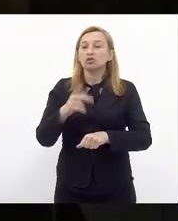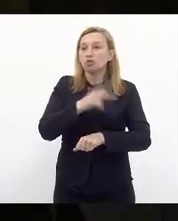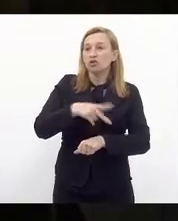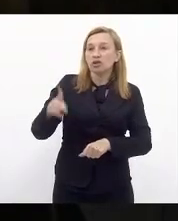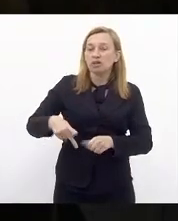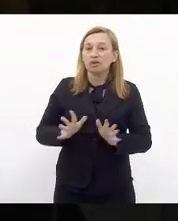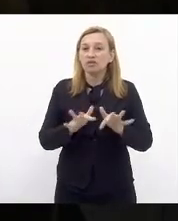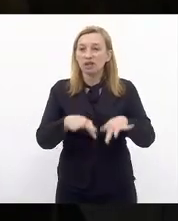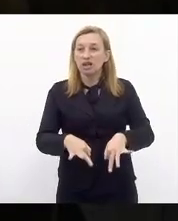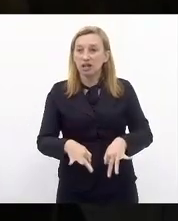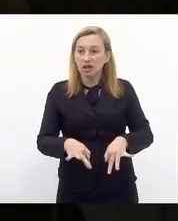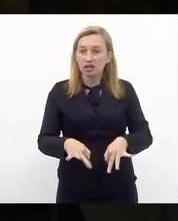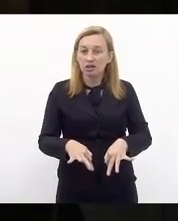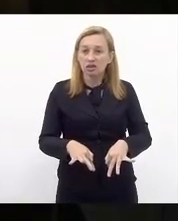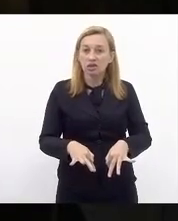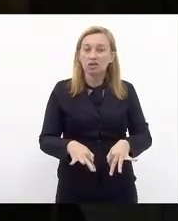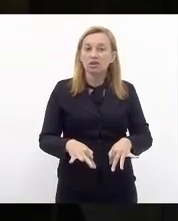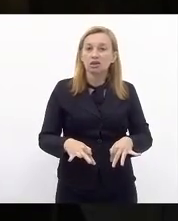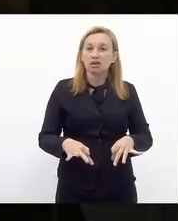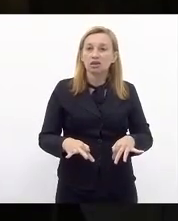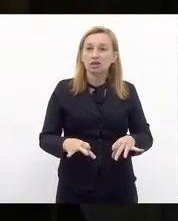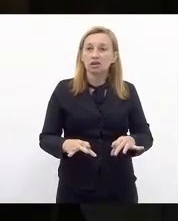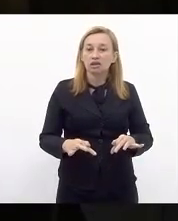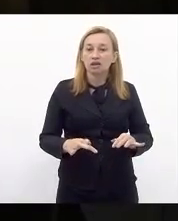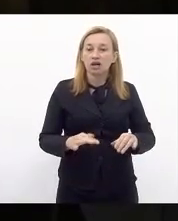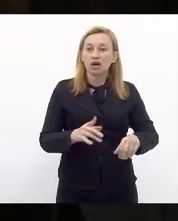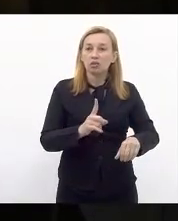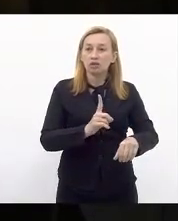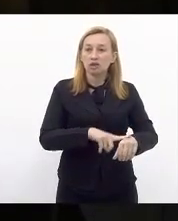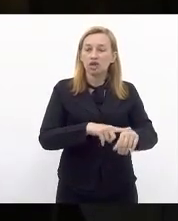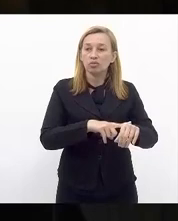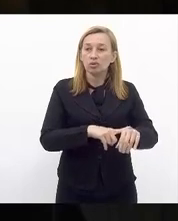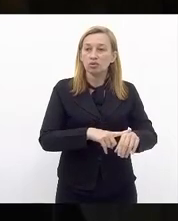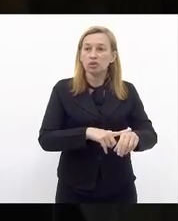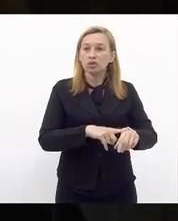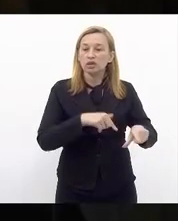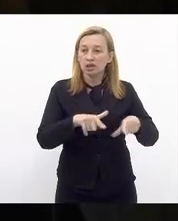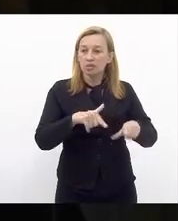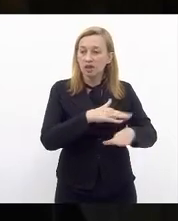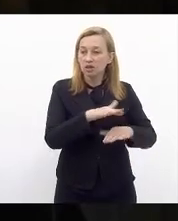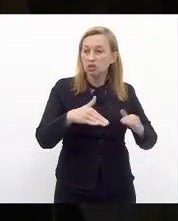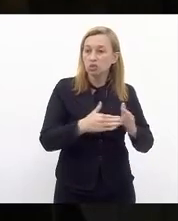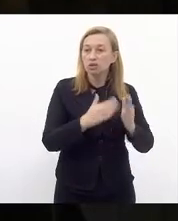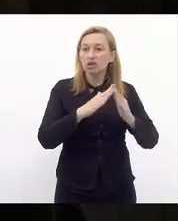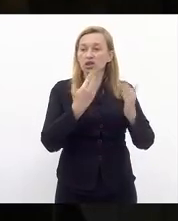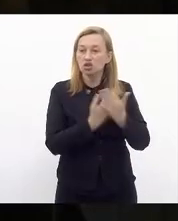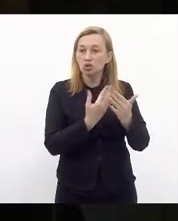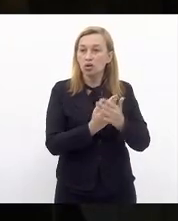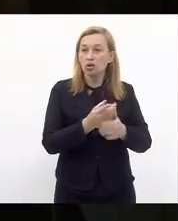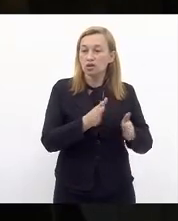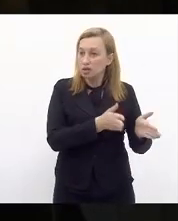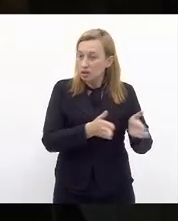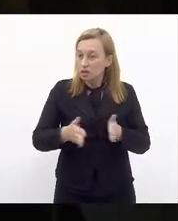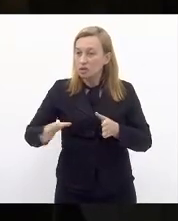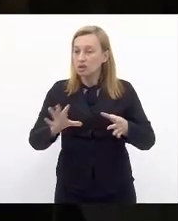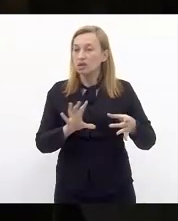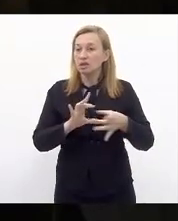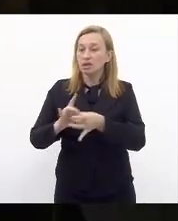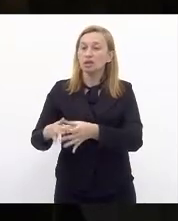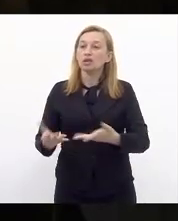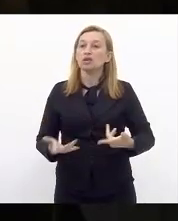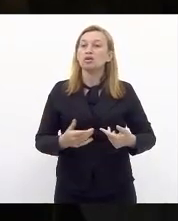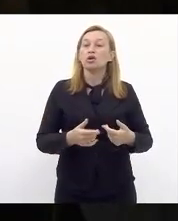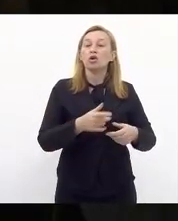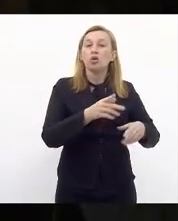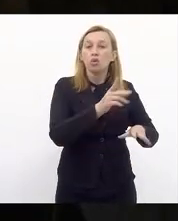carga de horário 22 escolas e aí tem dois mecanismos tem que ser seguidos um tá excepcionalizado